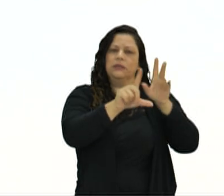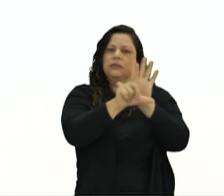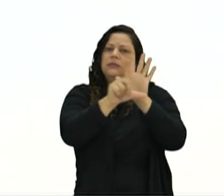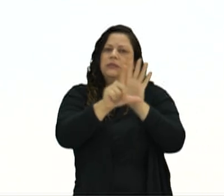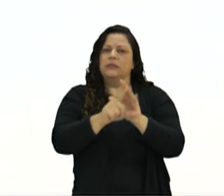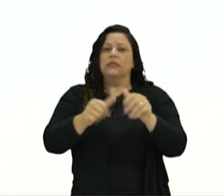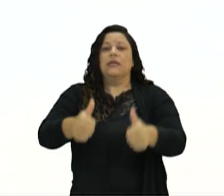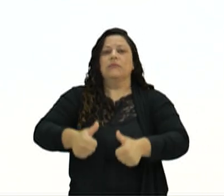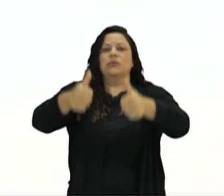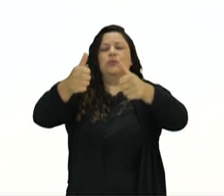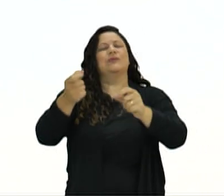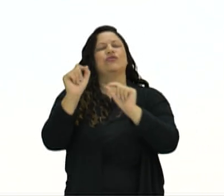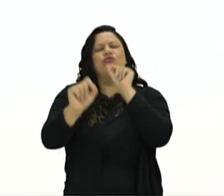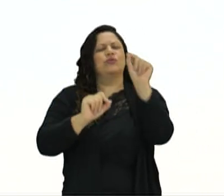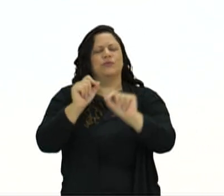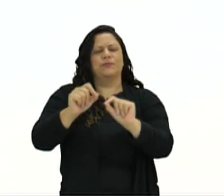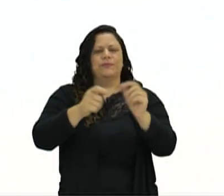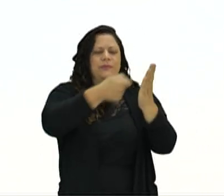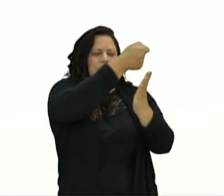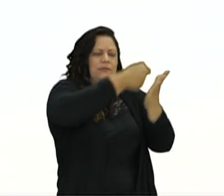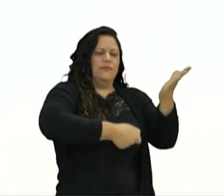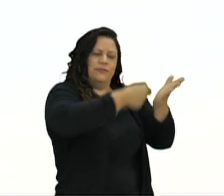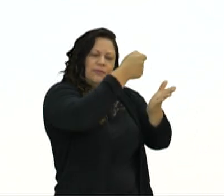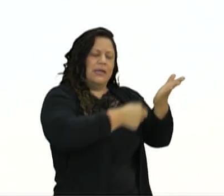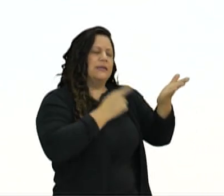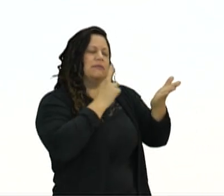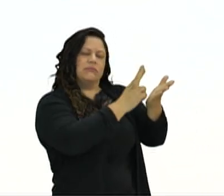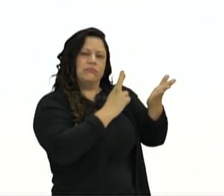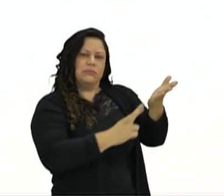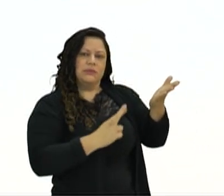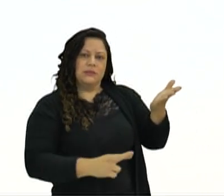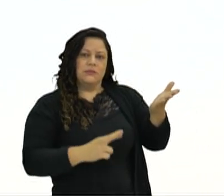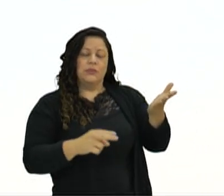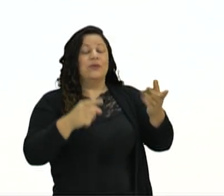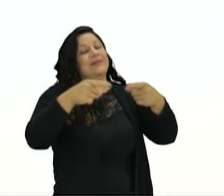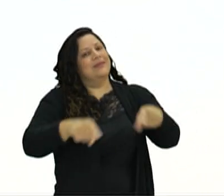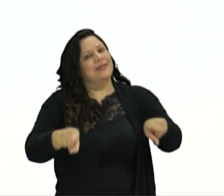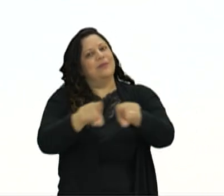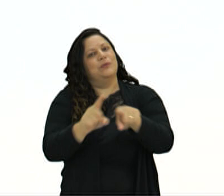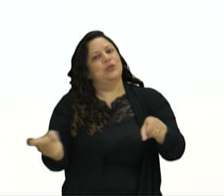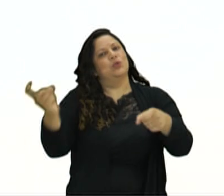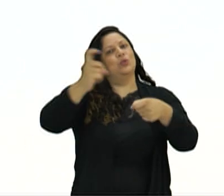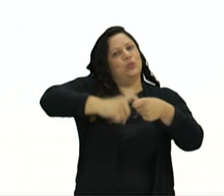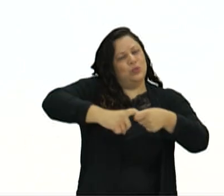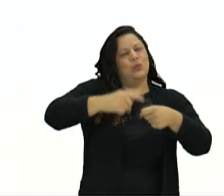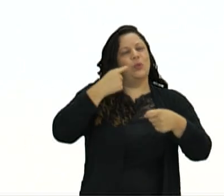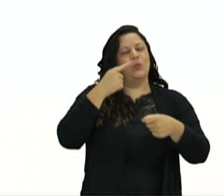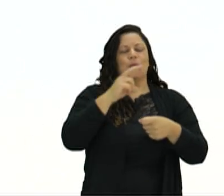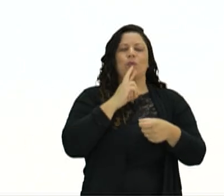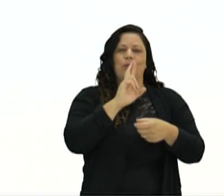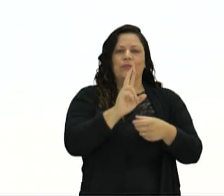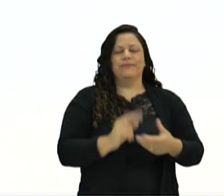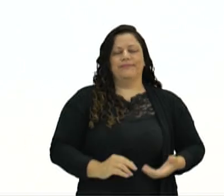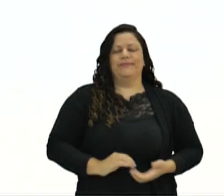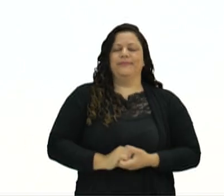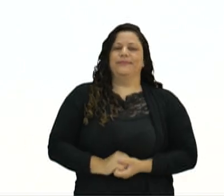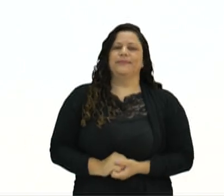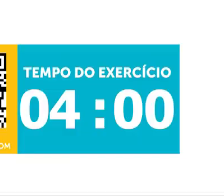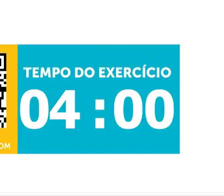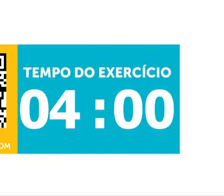Façam aí o seu textinho de resposta, as suas anotações, e daqui a pouquinho a gente volta com a correção.